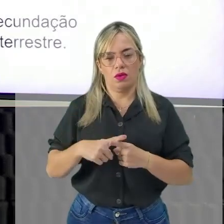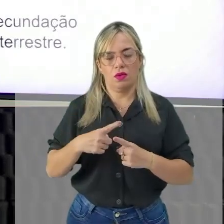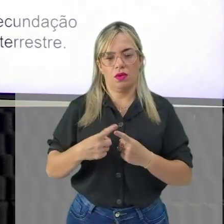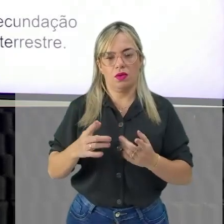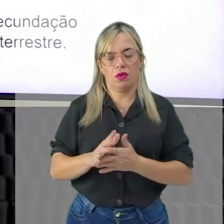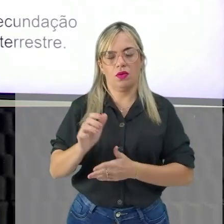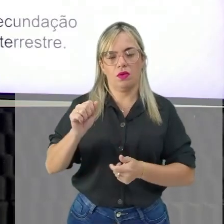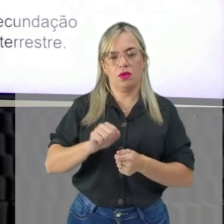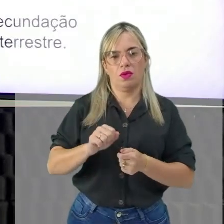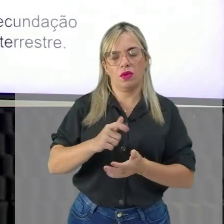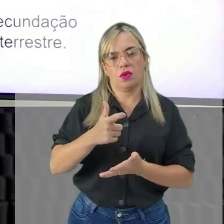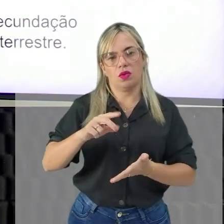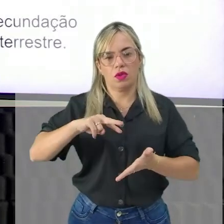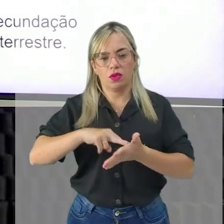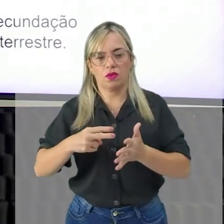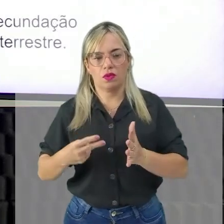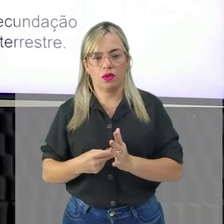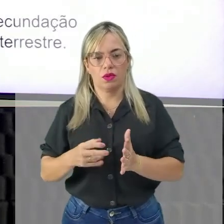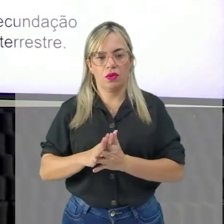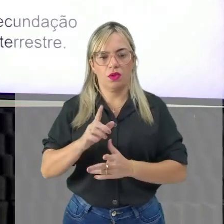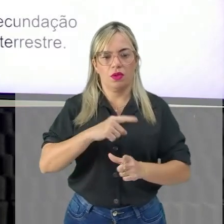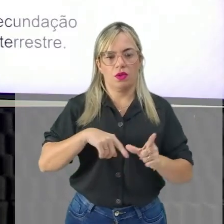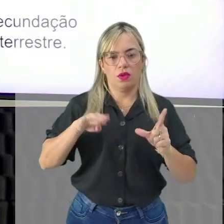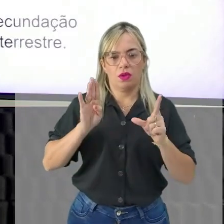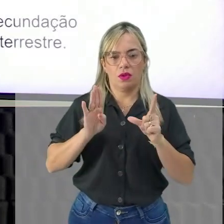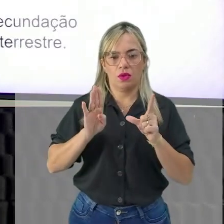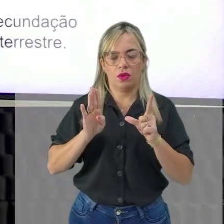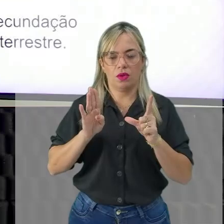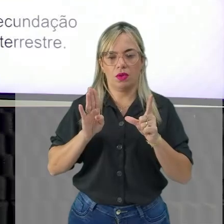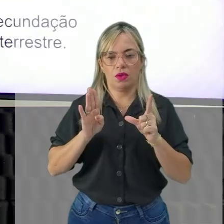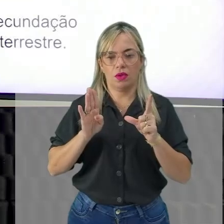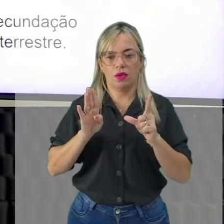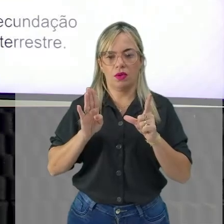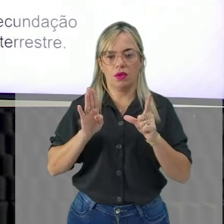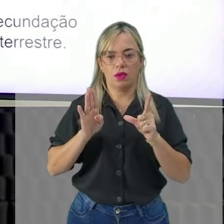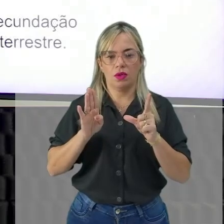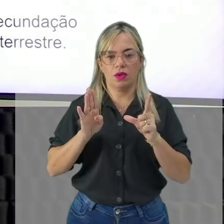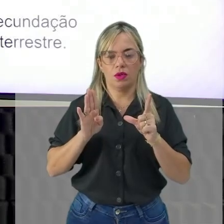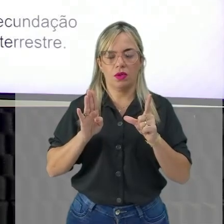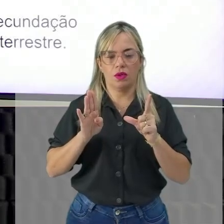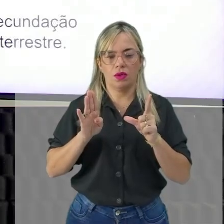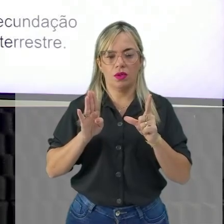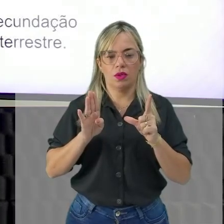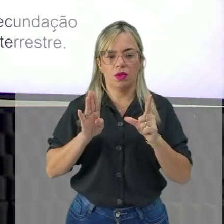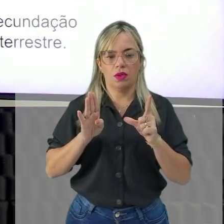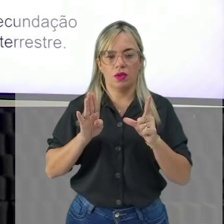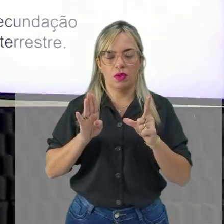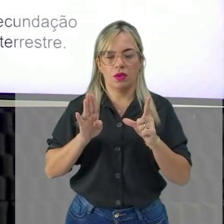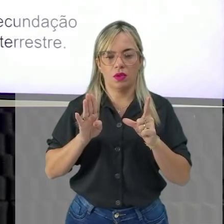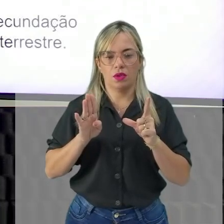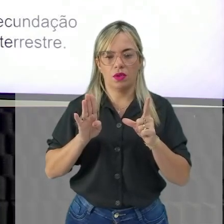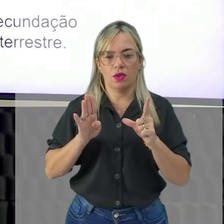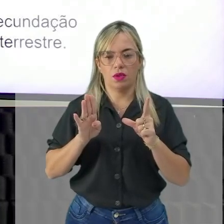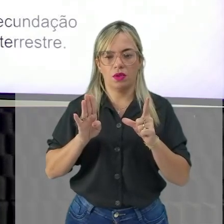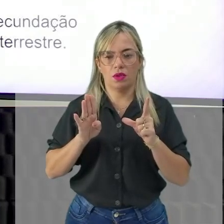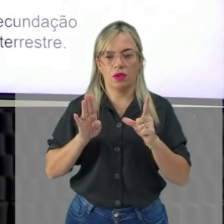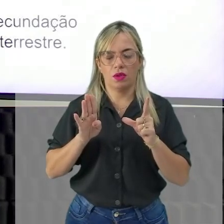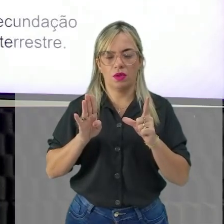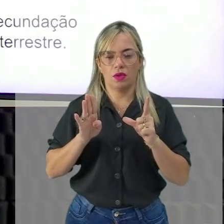que faz sentido e o que não faz, né? Fecundação externa, que mantém o organismo dependente do meio